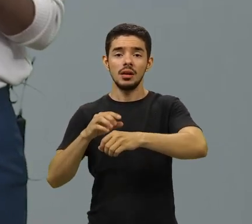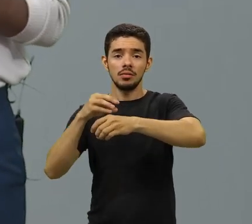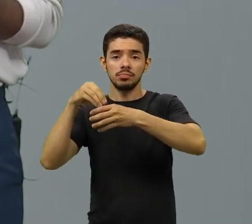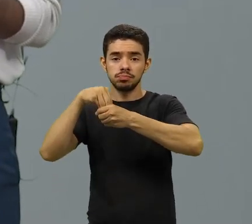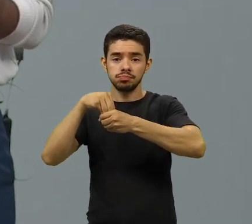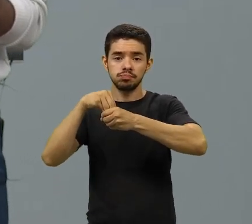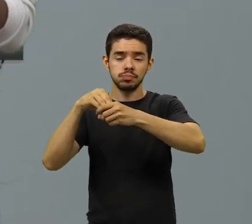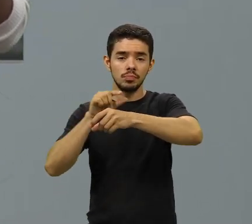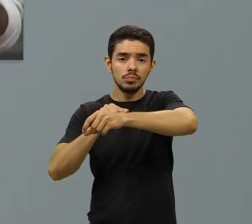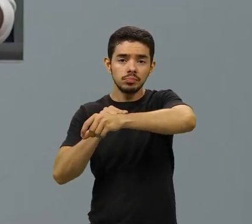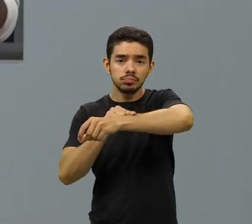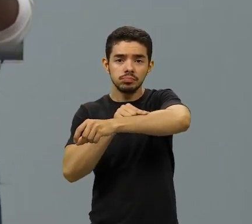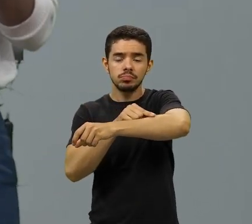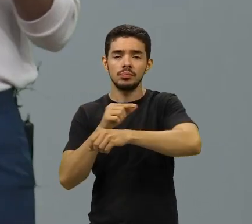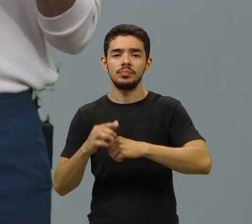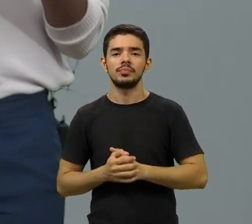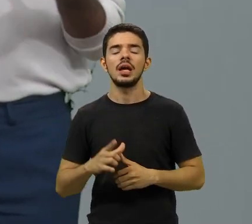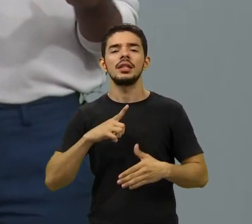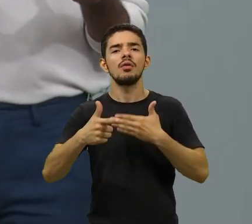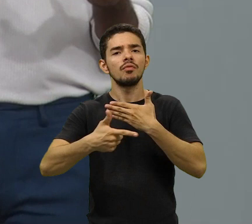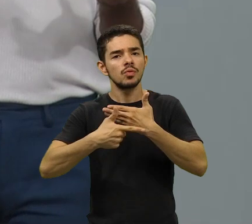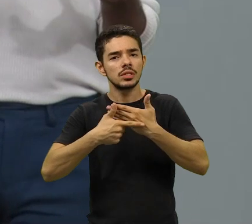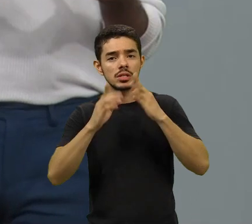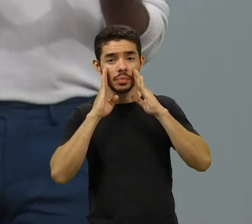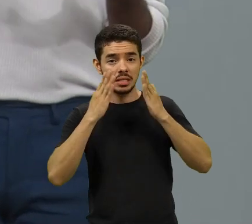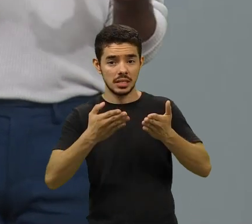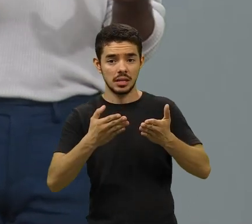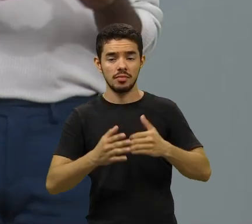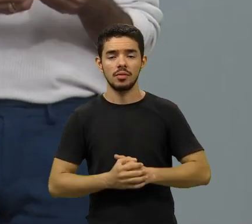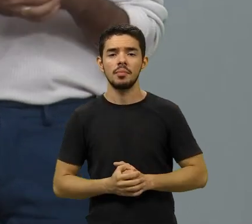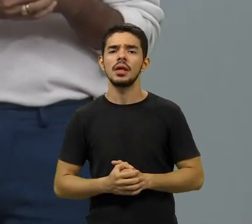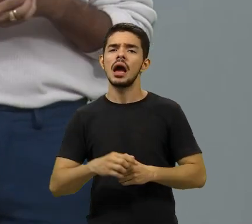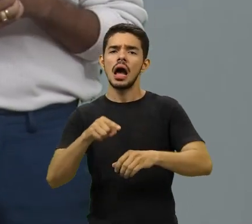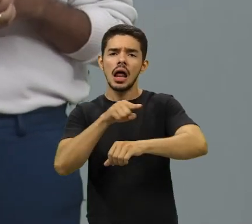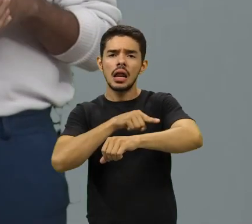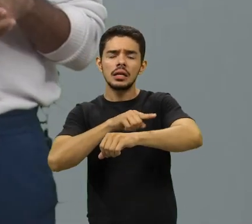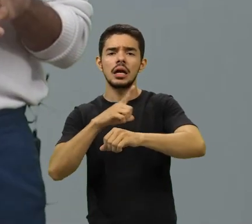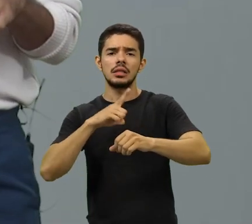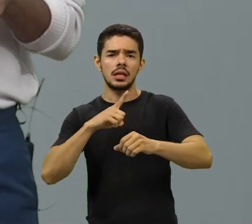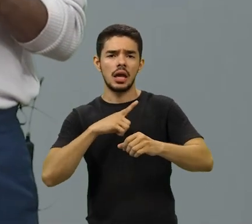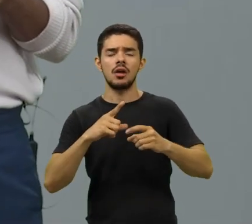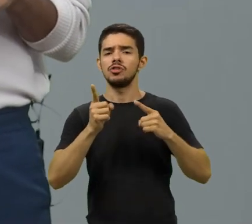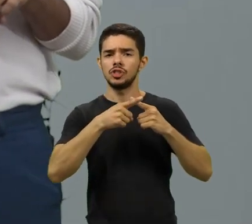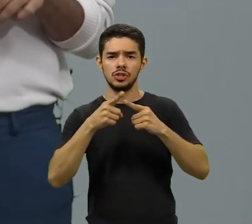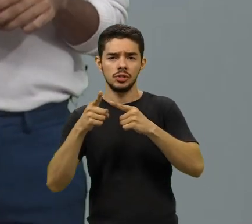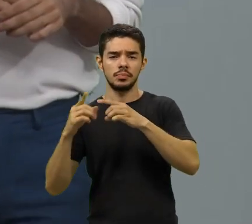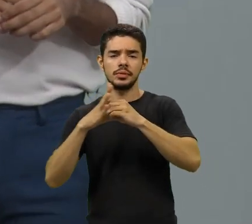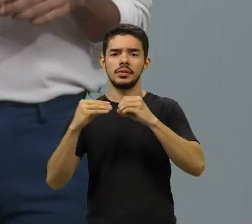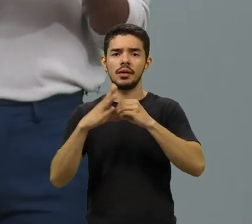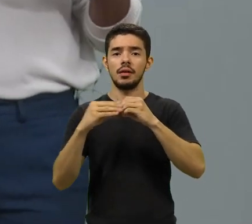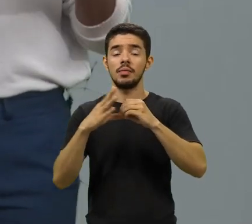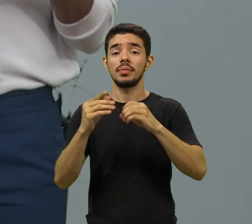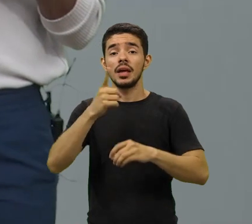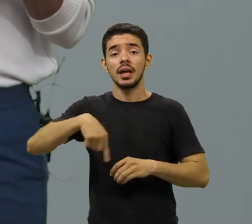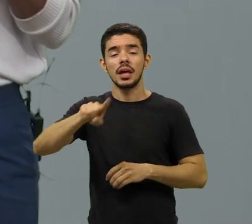reveste aí o nosso corpo e ela tem uma função específica. Ali ficam localizados, né, alguns tipos celulares